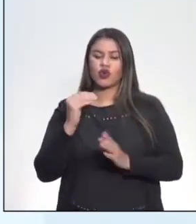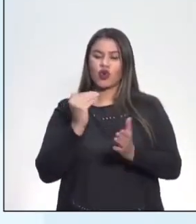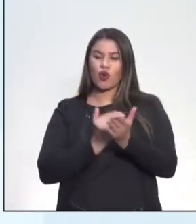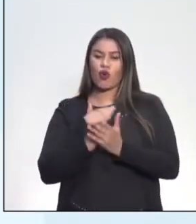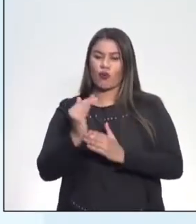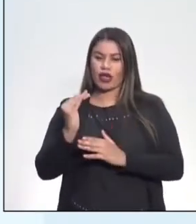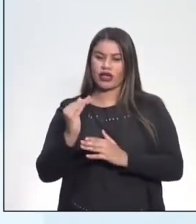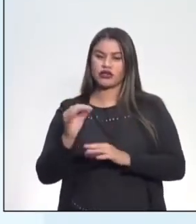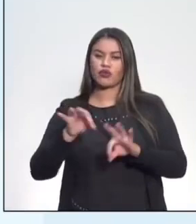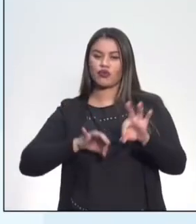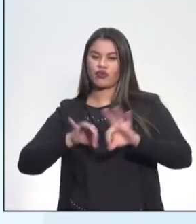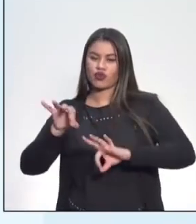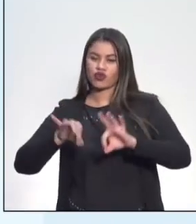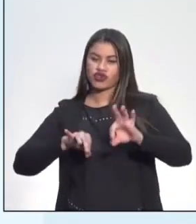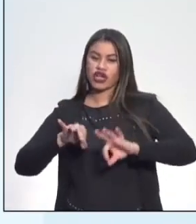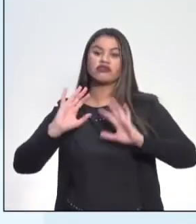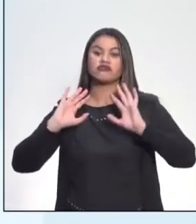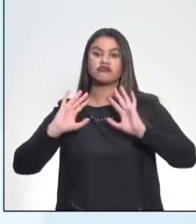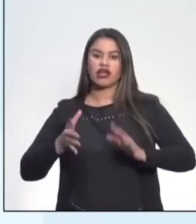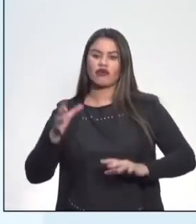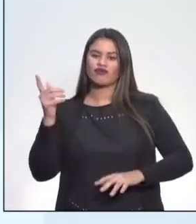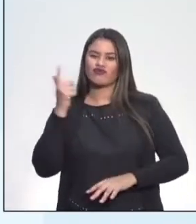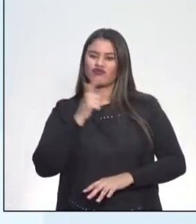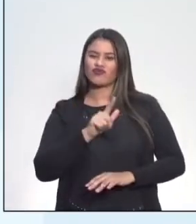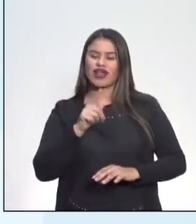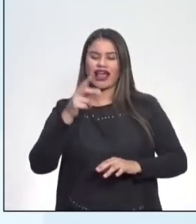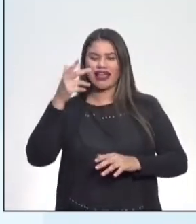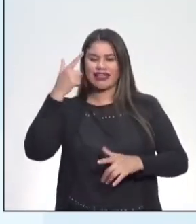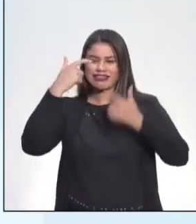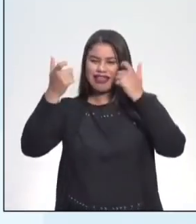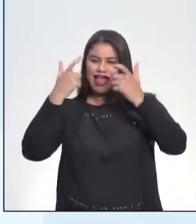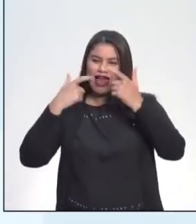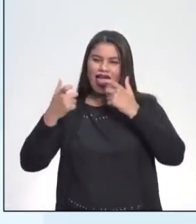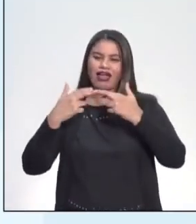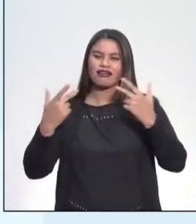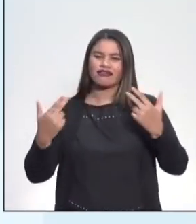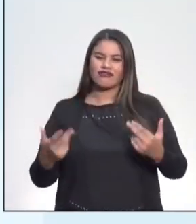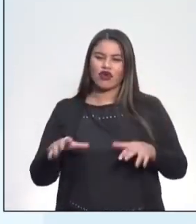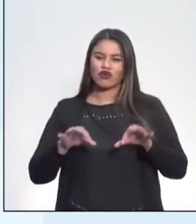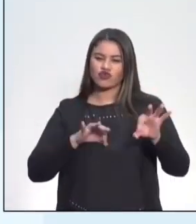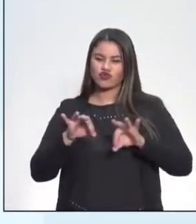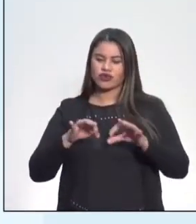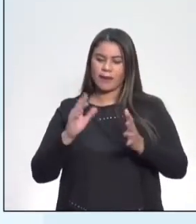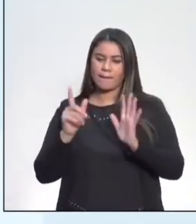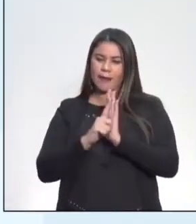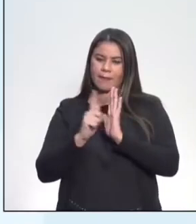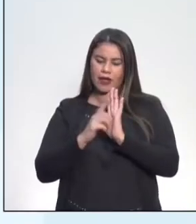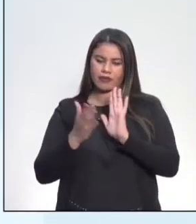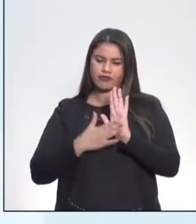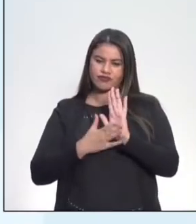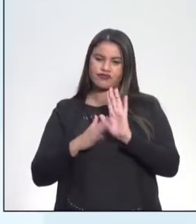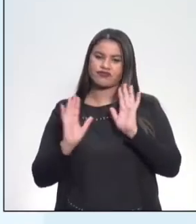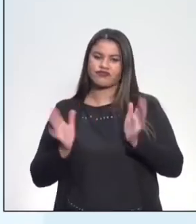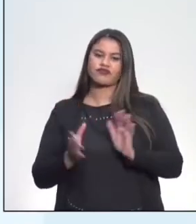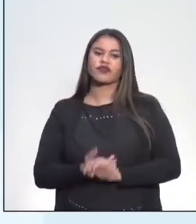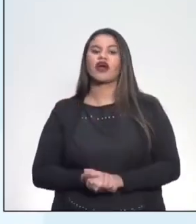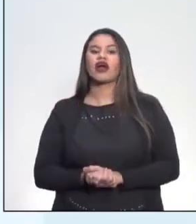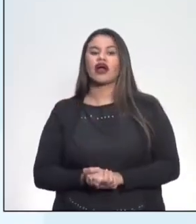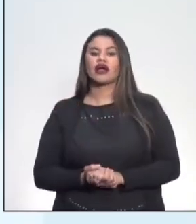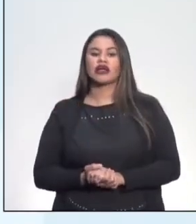é a conclusão dessas ideias, essas ideias já totalmente organizadas no papel, tá bom? Intervenção